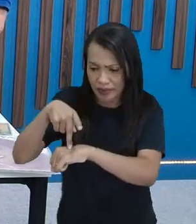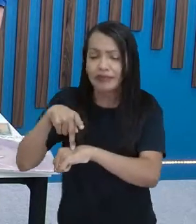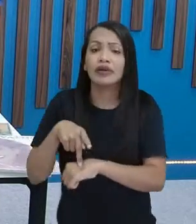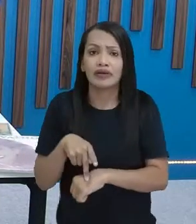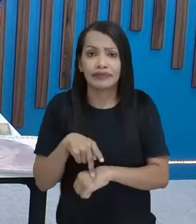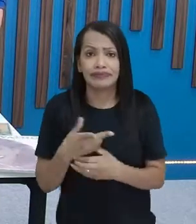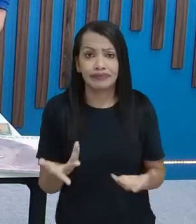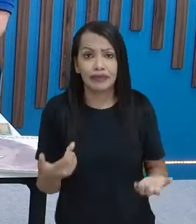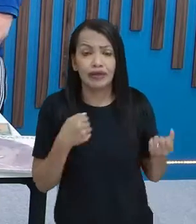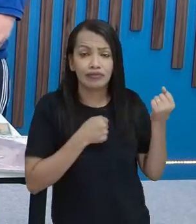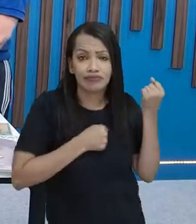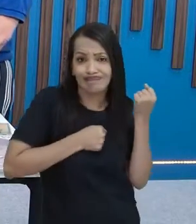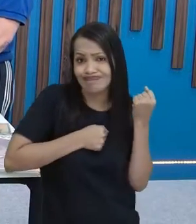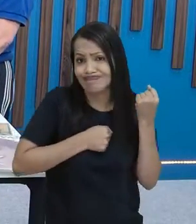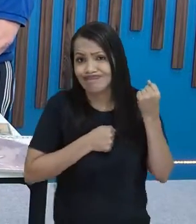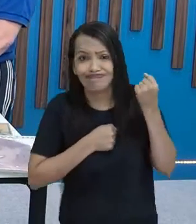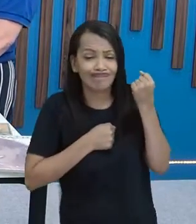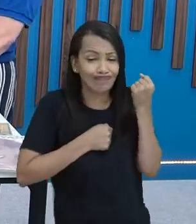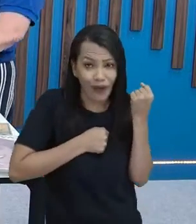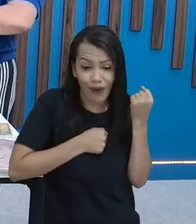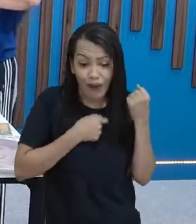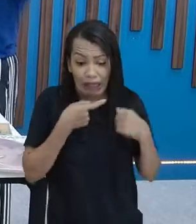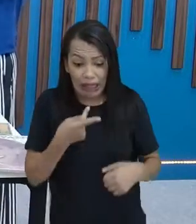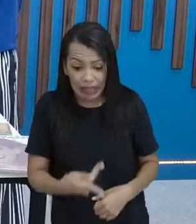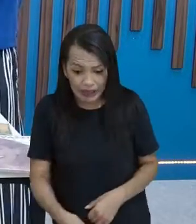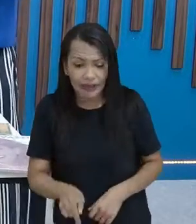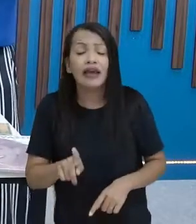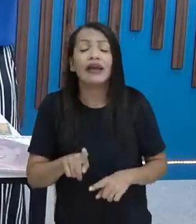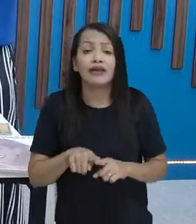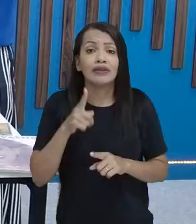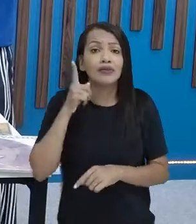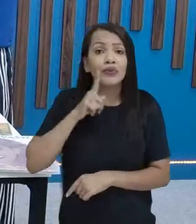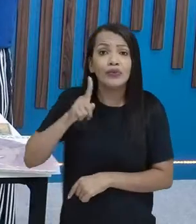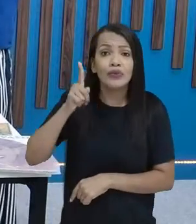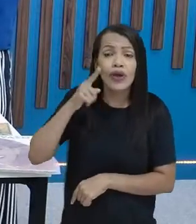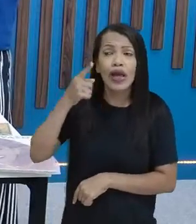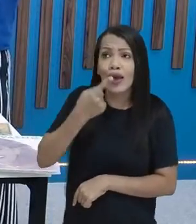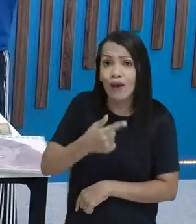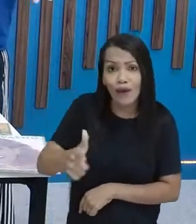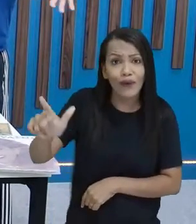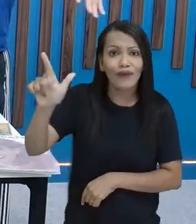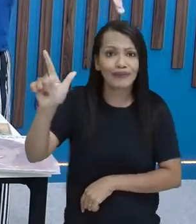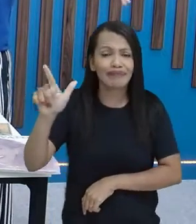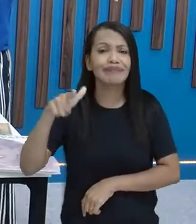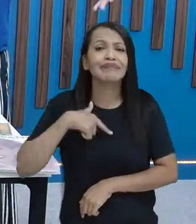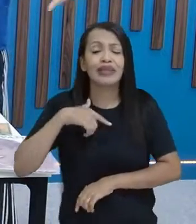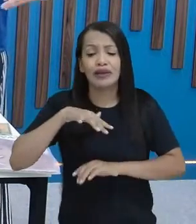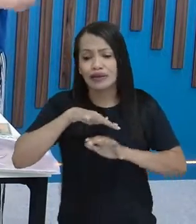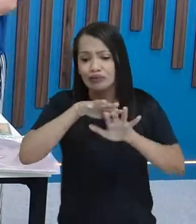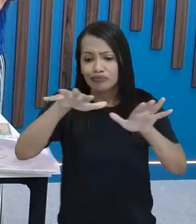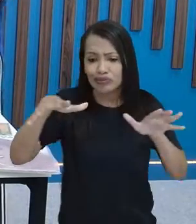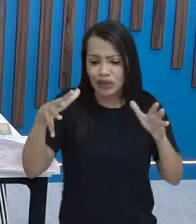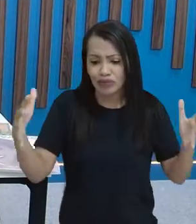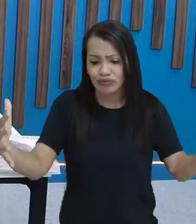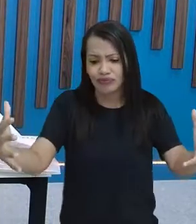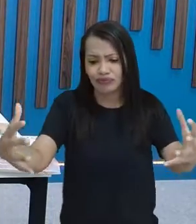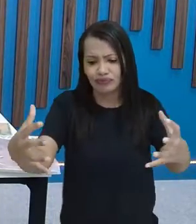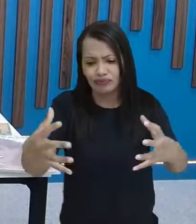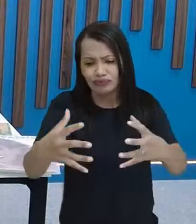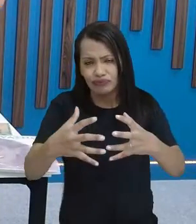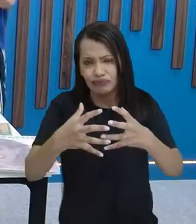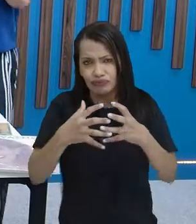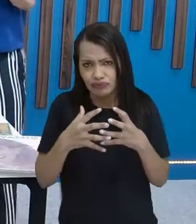Unidos é o Old Music. Uau! O Old Music é um guarda-chuvão que agrega todo mundo assim, que